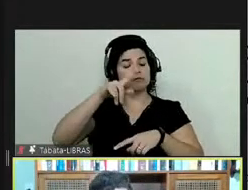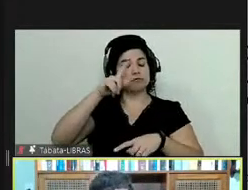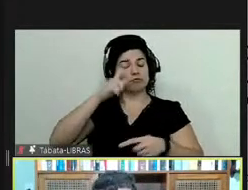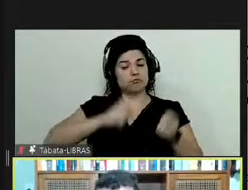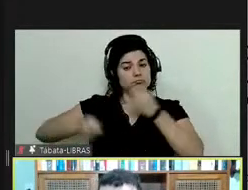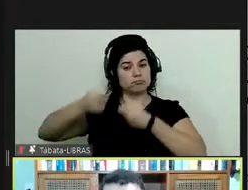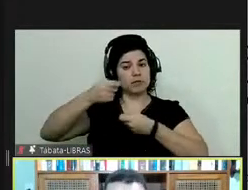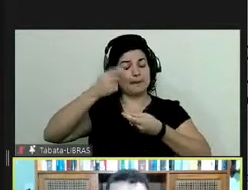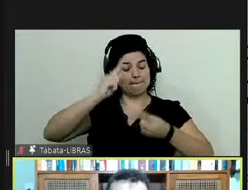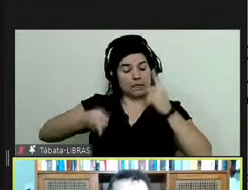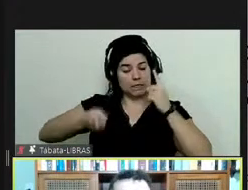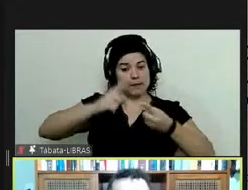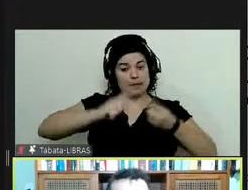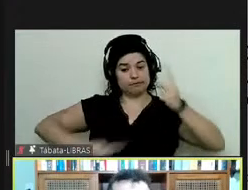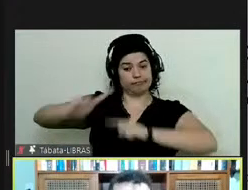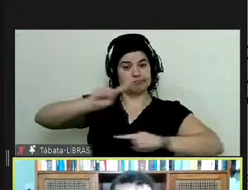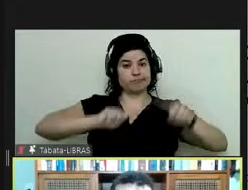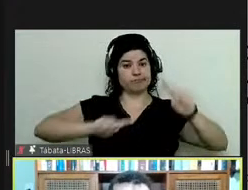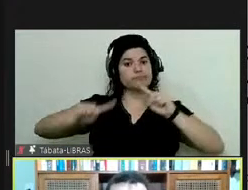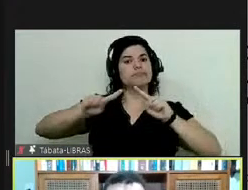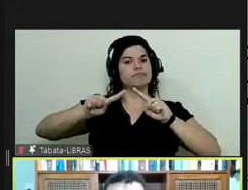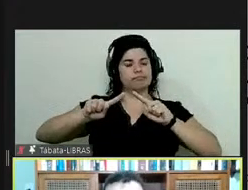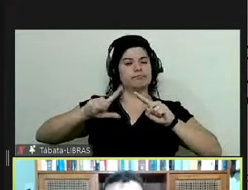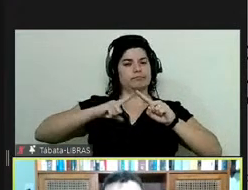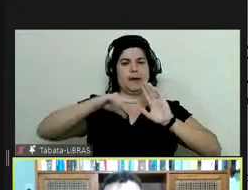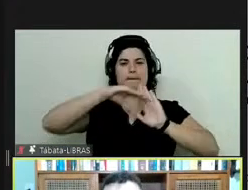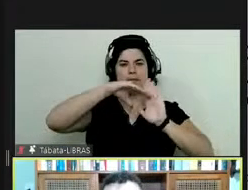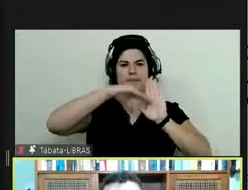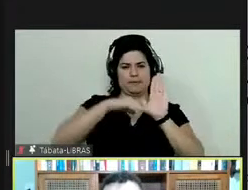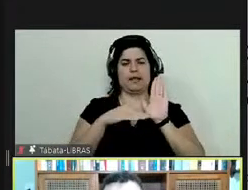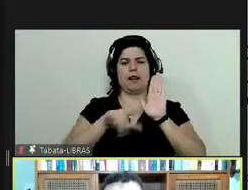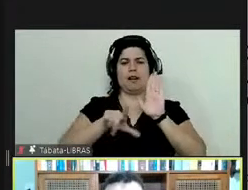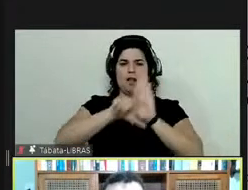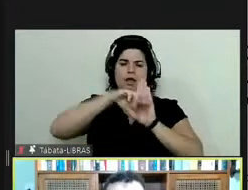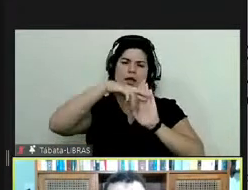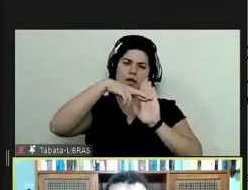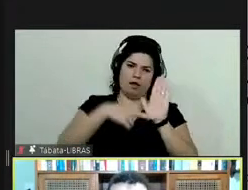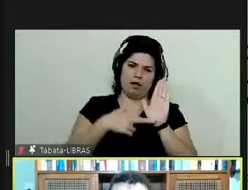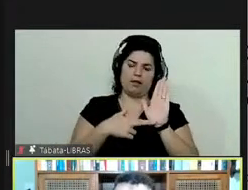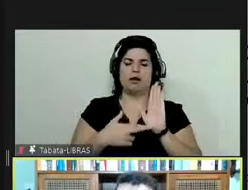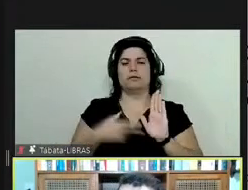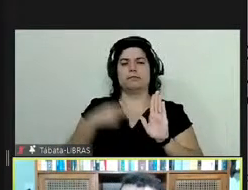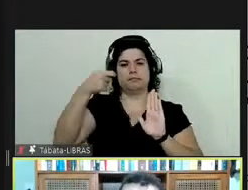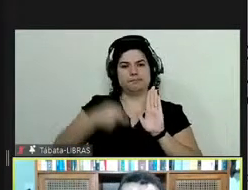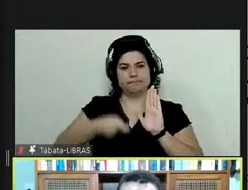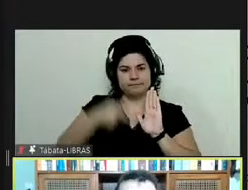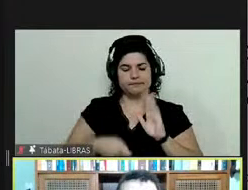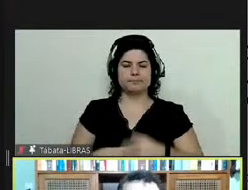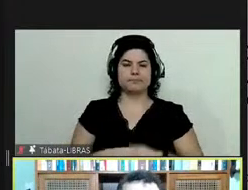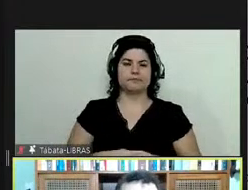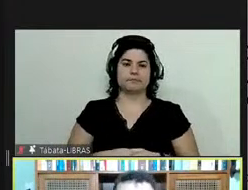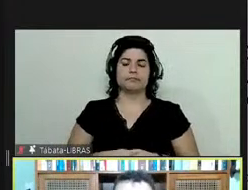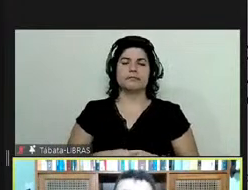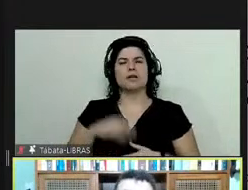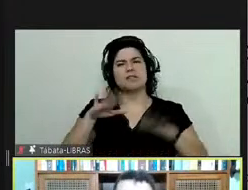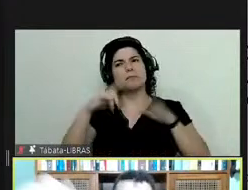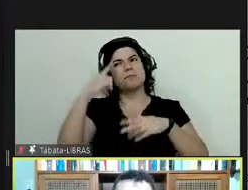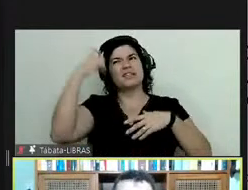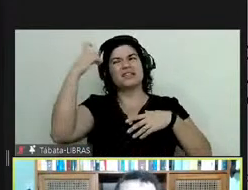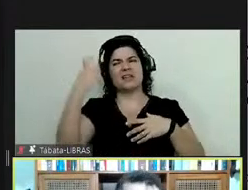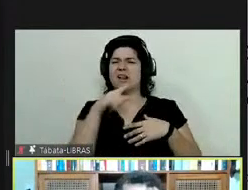dominação de exercício do Poder aqui comumente a gente faz referência ao estado quando a gente vou falar assim nossa então território